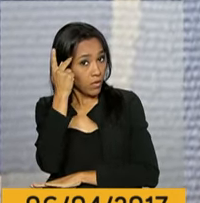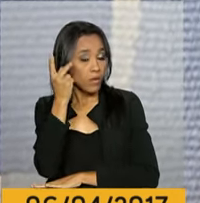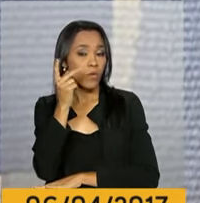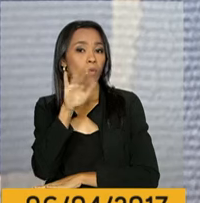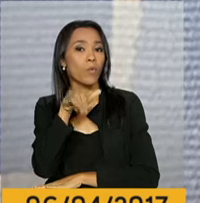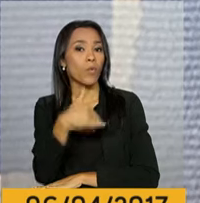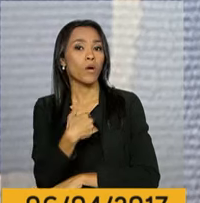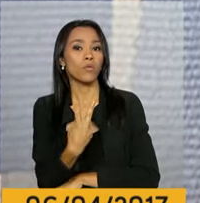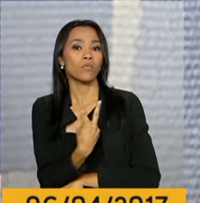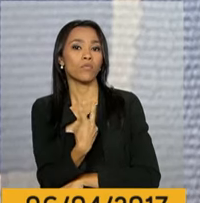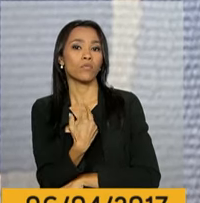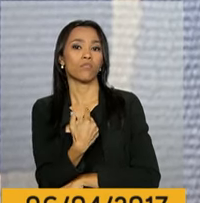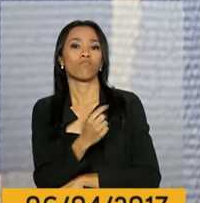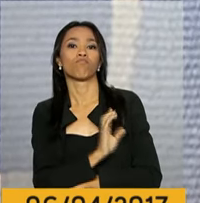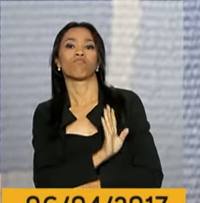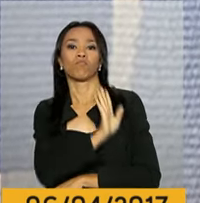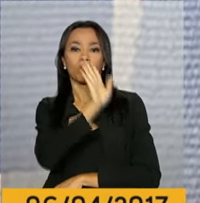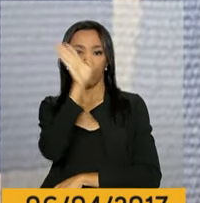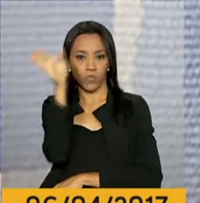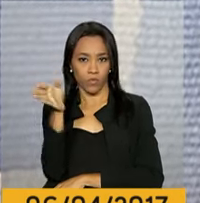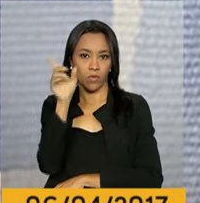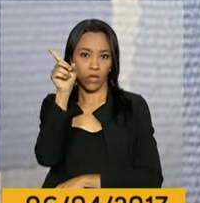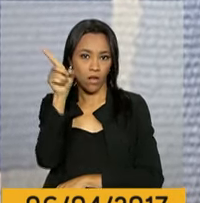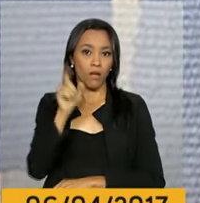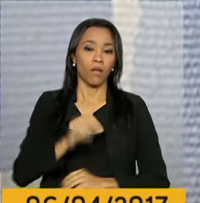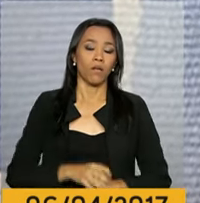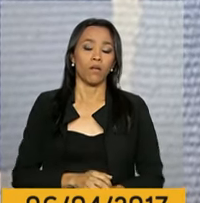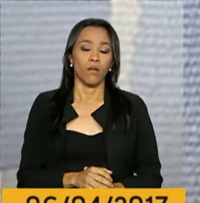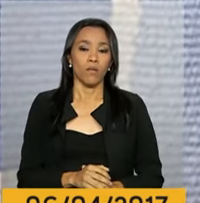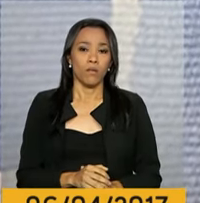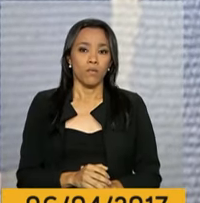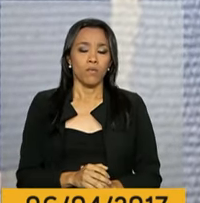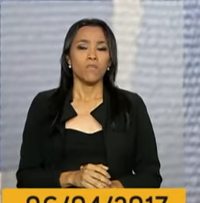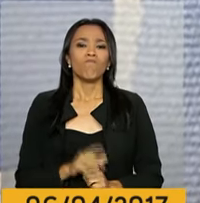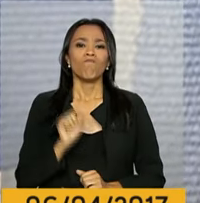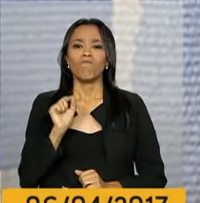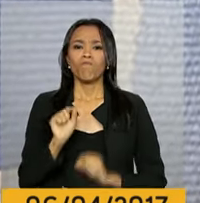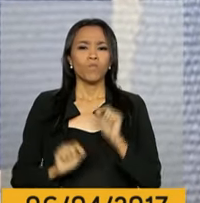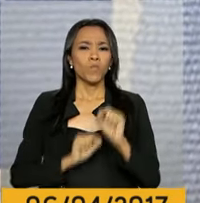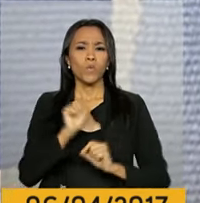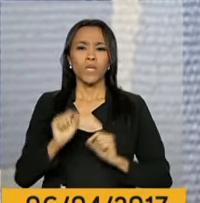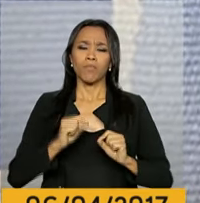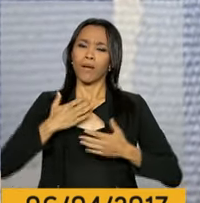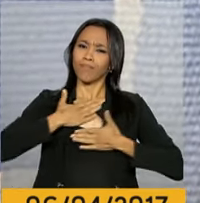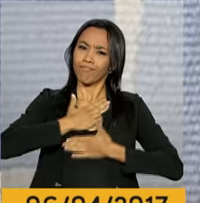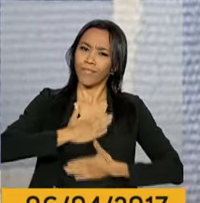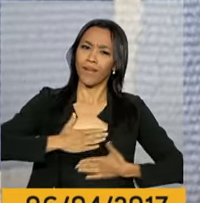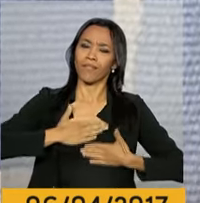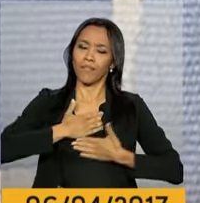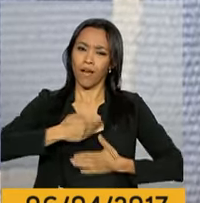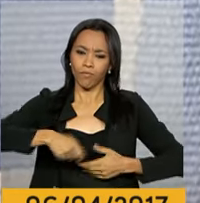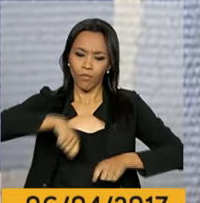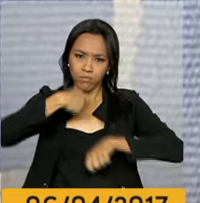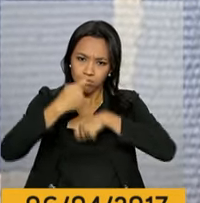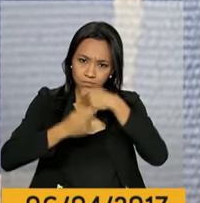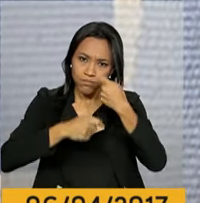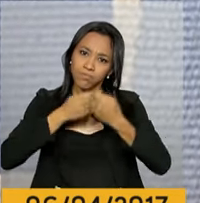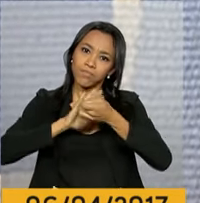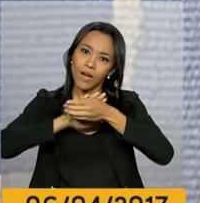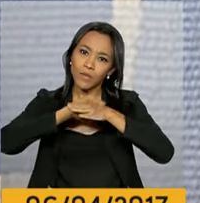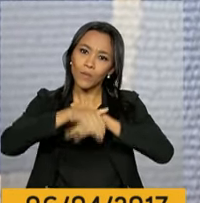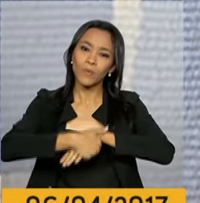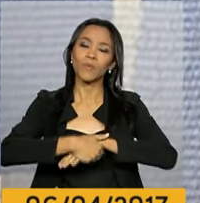lá estivemos em um agradável jantar no Palácio